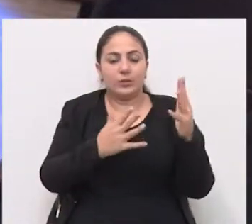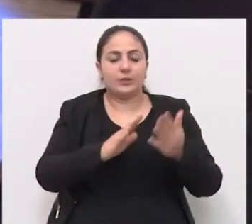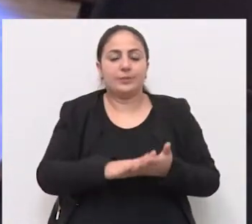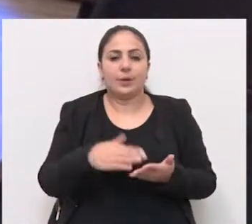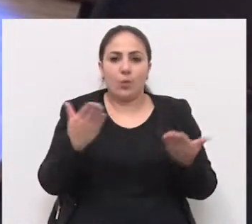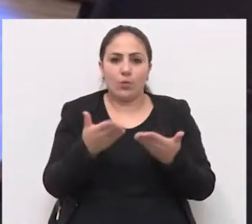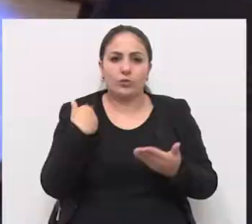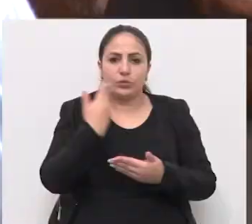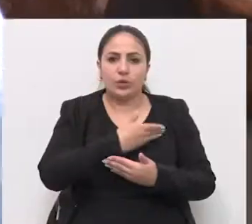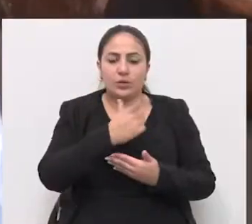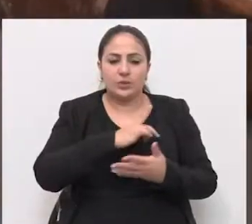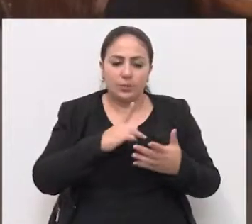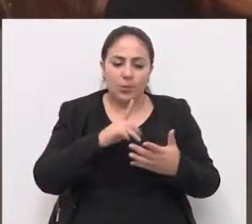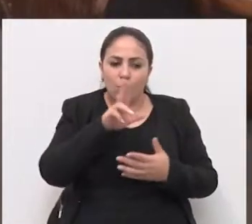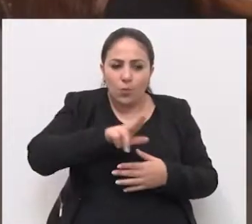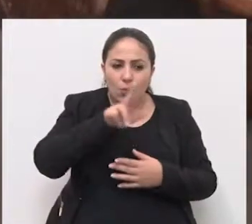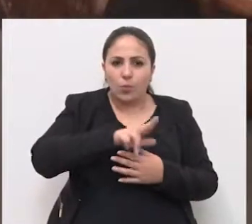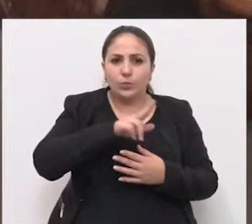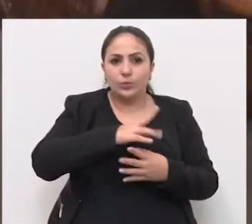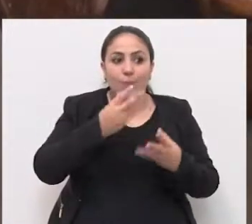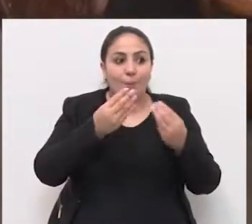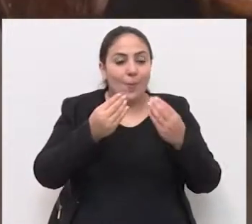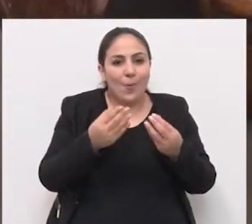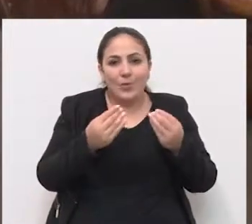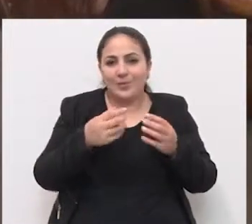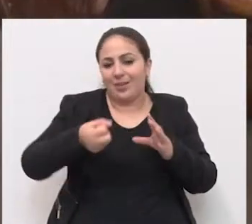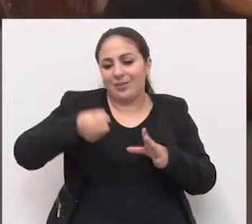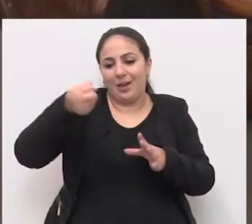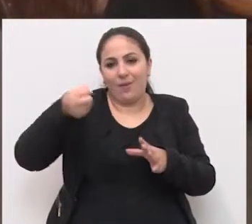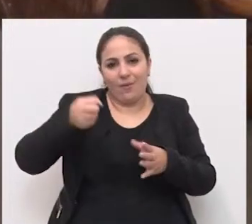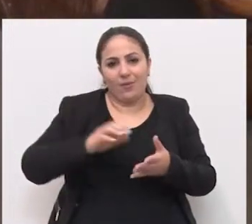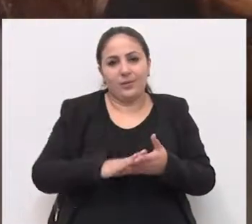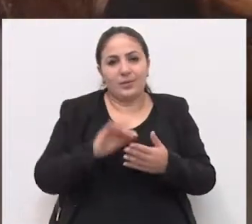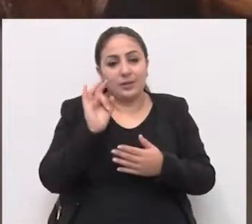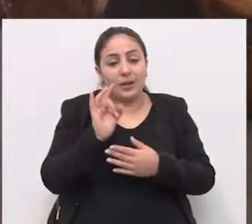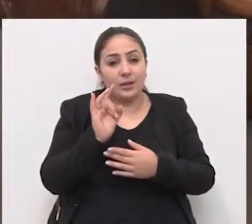na natureza. Hoje nós temos o consumo